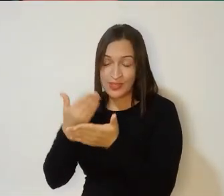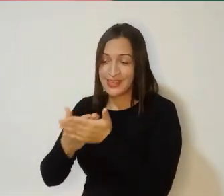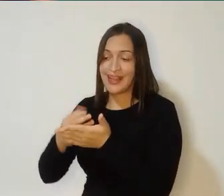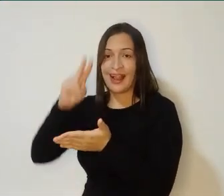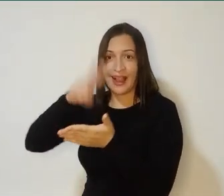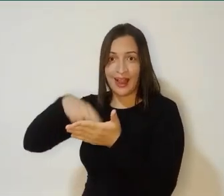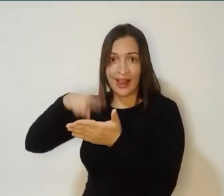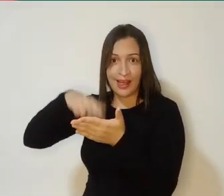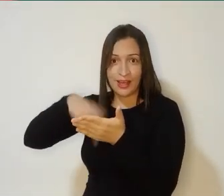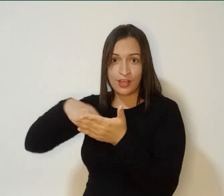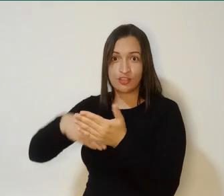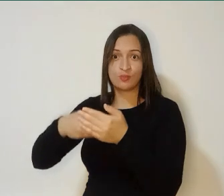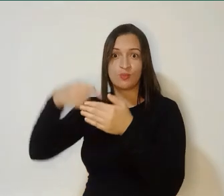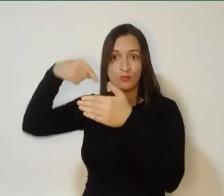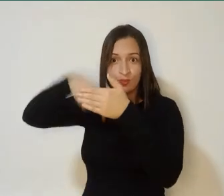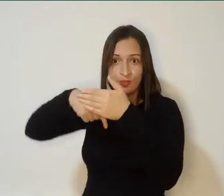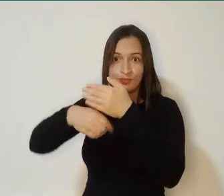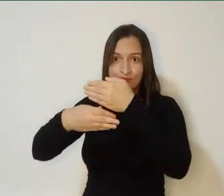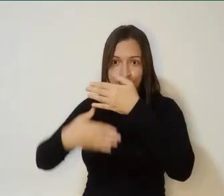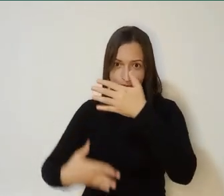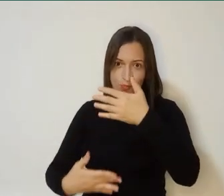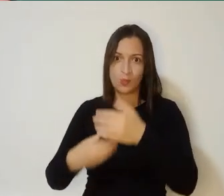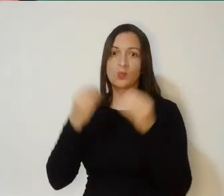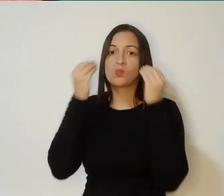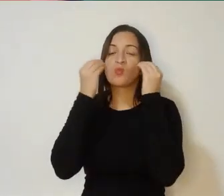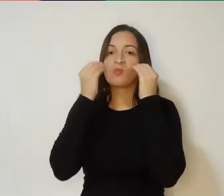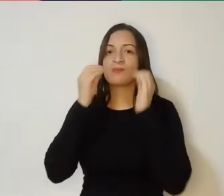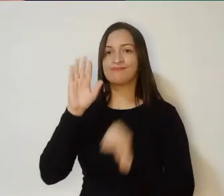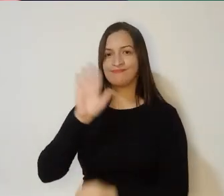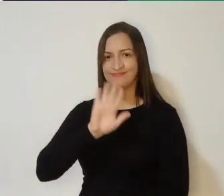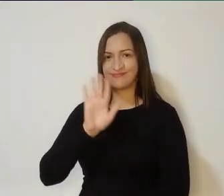estudando, leiam a descrição, façam os exercícios. Um beijo para vocês.